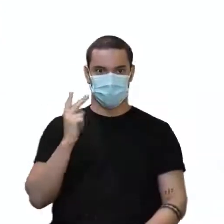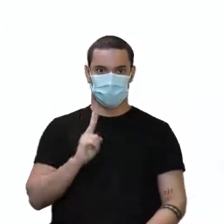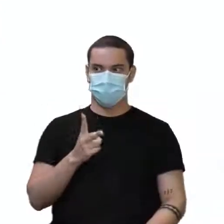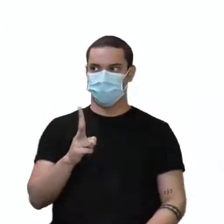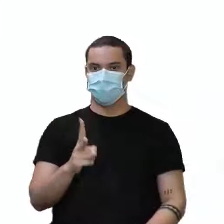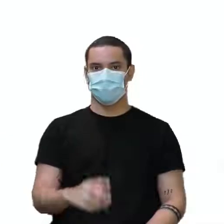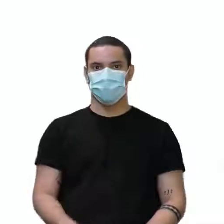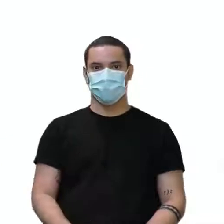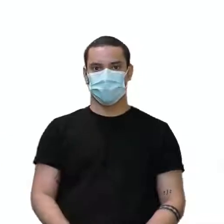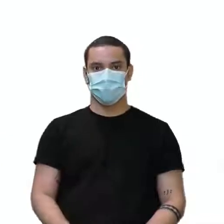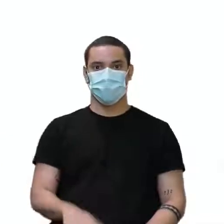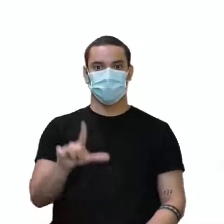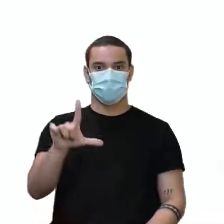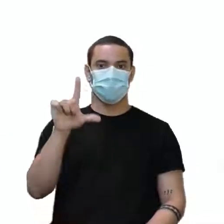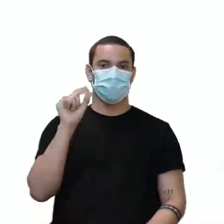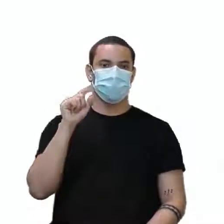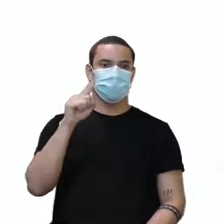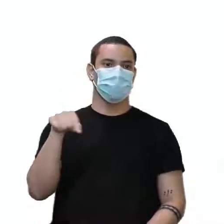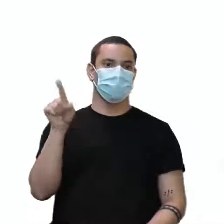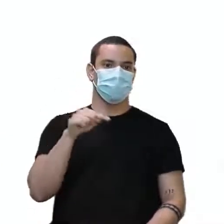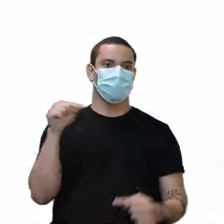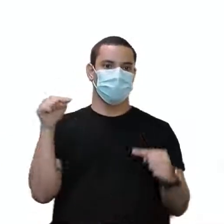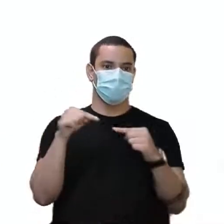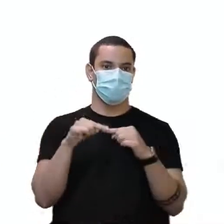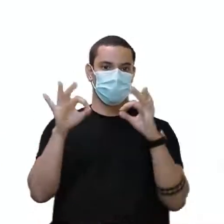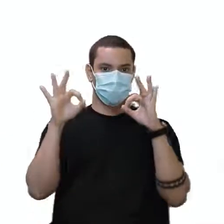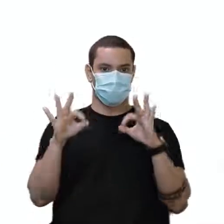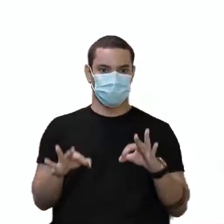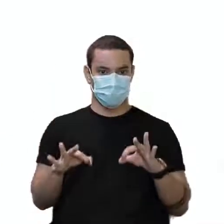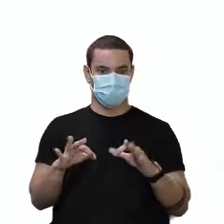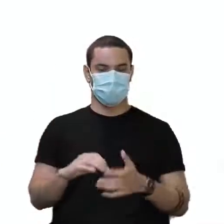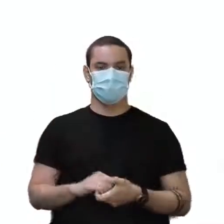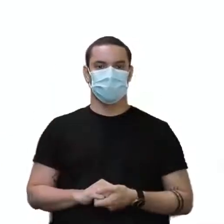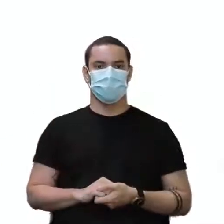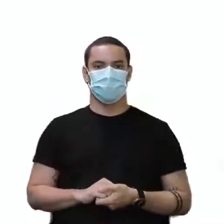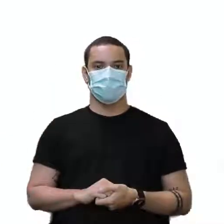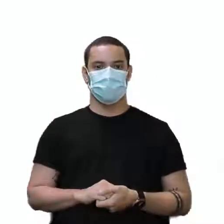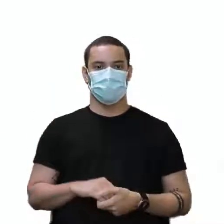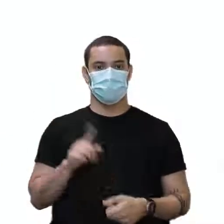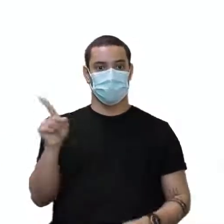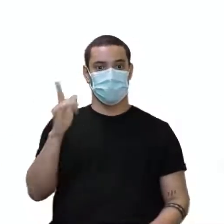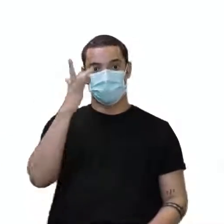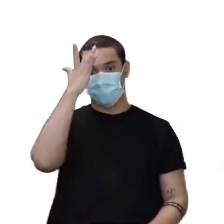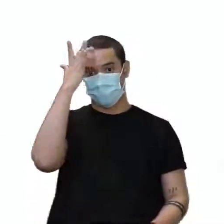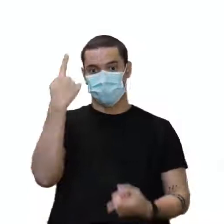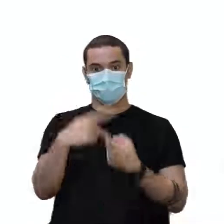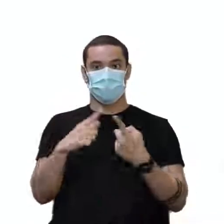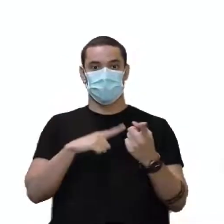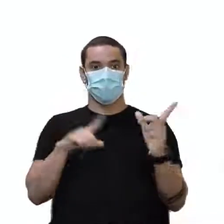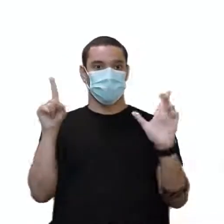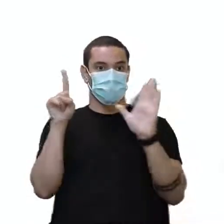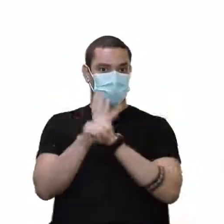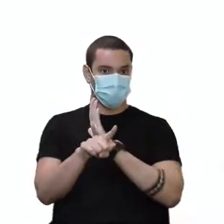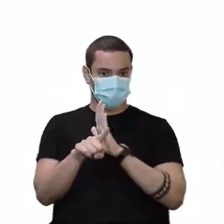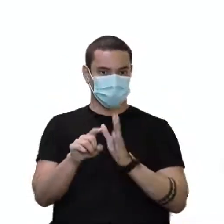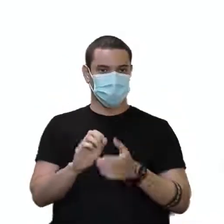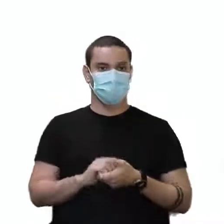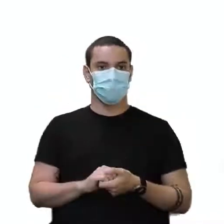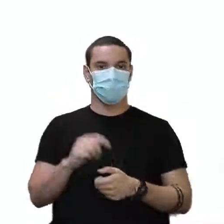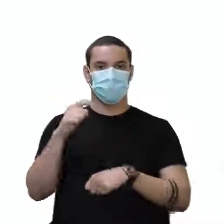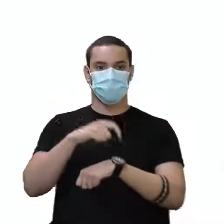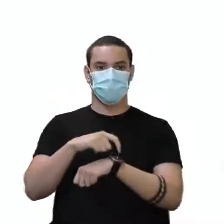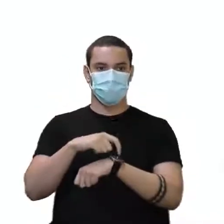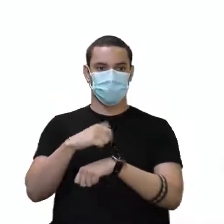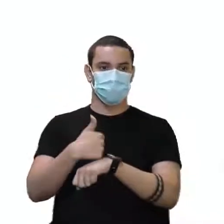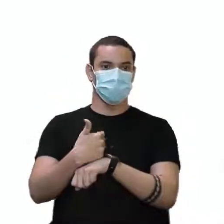ó. Escolha a alternativa correta. Bem fácil isso aí, porque temos a pergunta com how long, né? Quanto